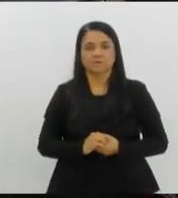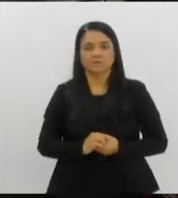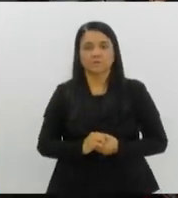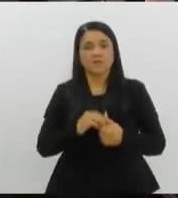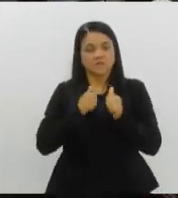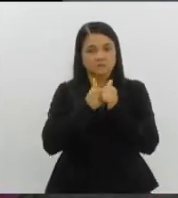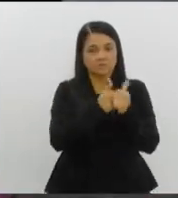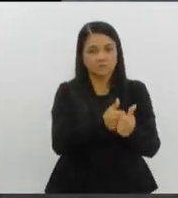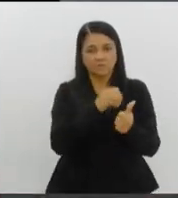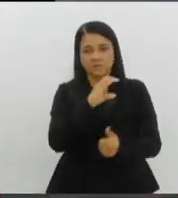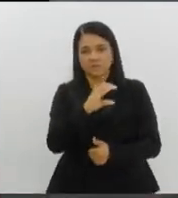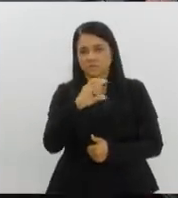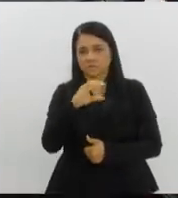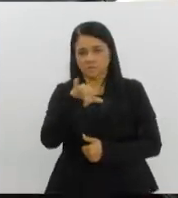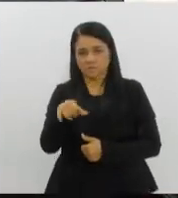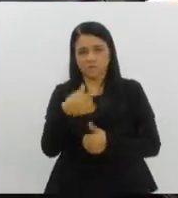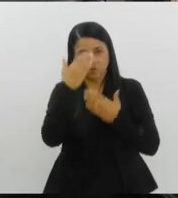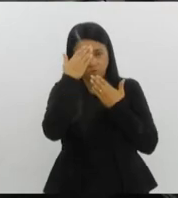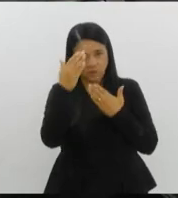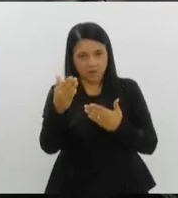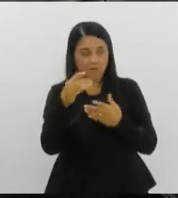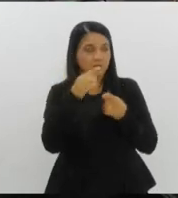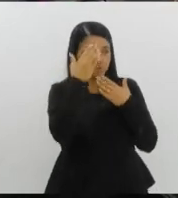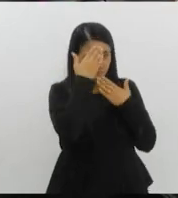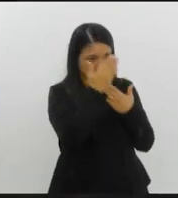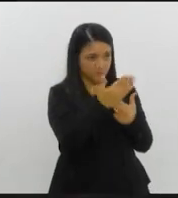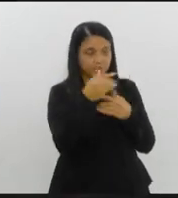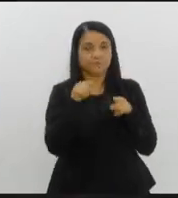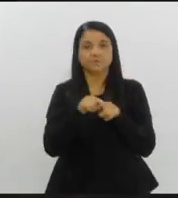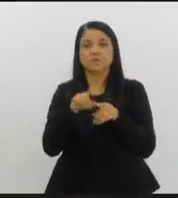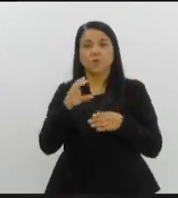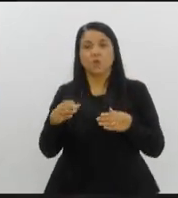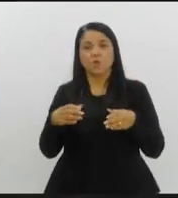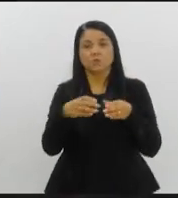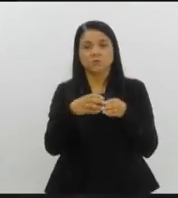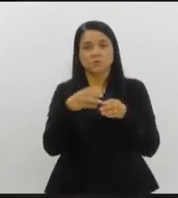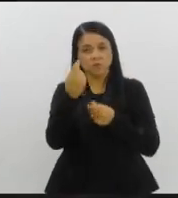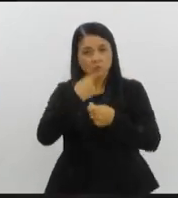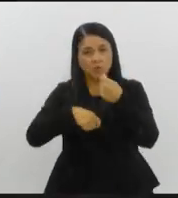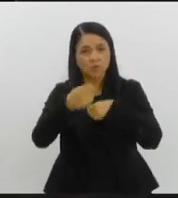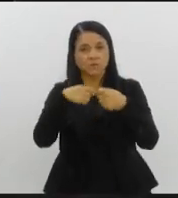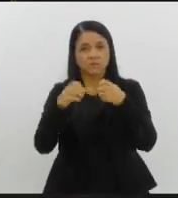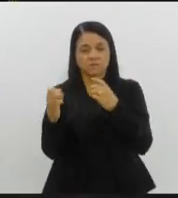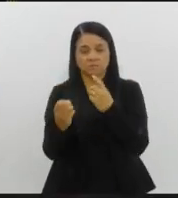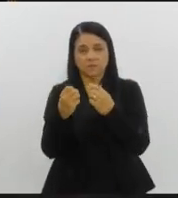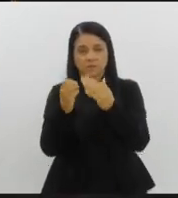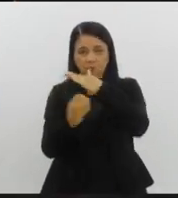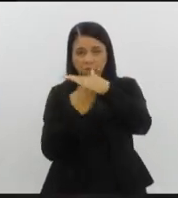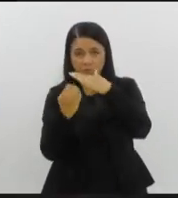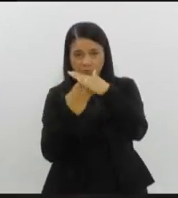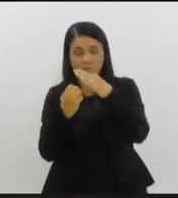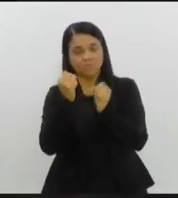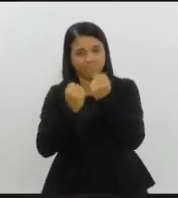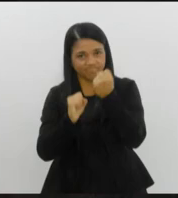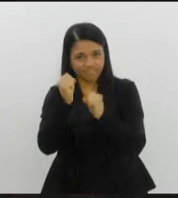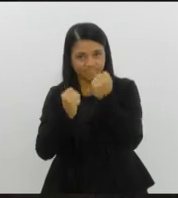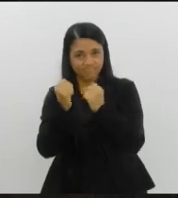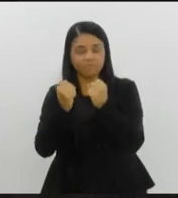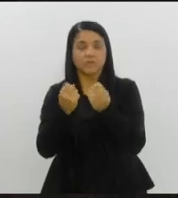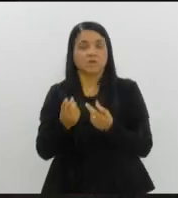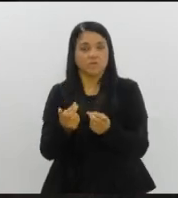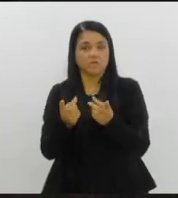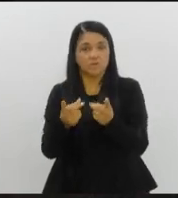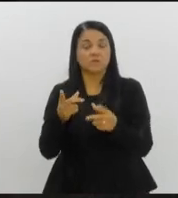Seguindo a CCJ, presidente. Muito obrigado, deputada Élica. Pela Comissão de Economia, Indústria e Comércio, deputado